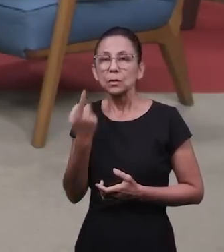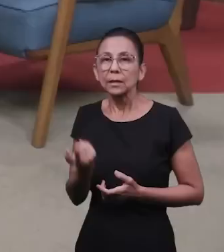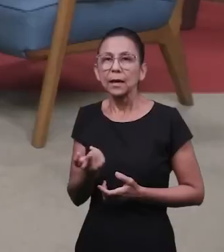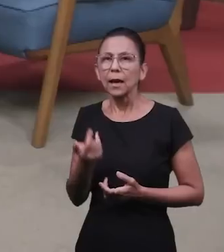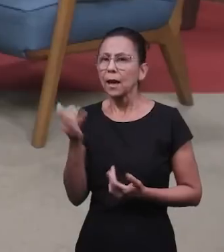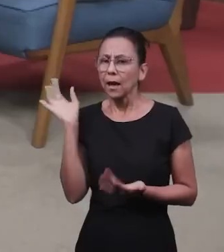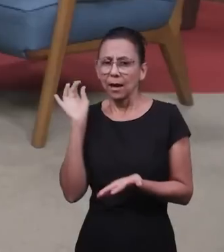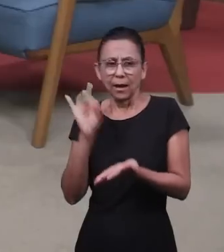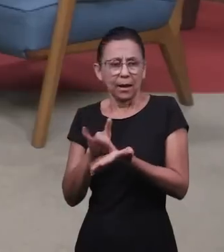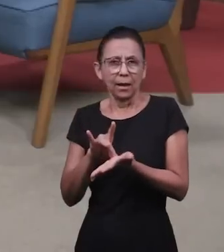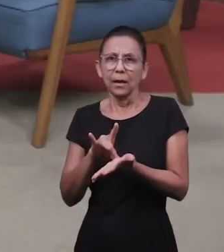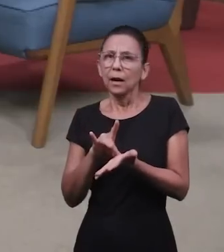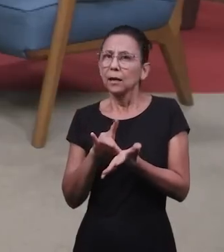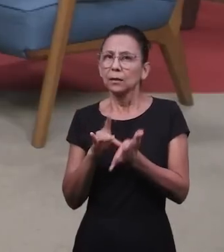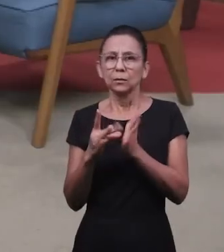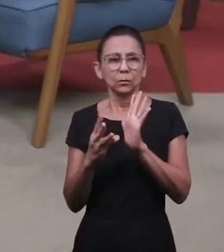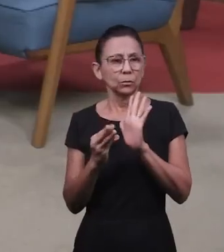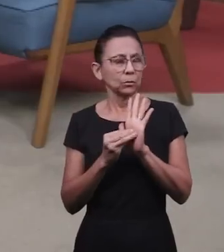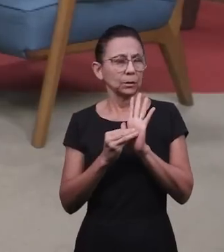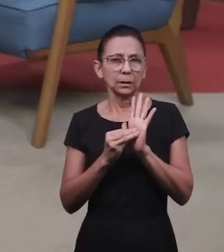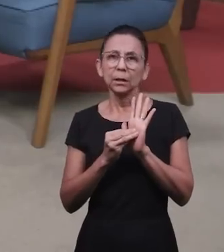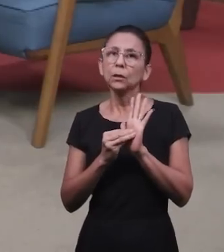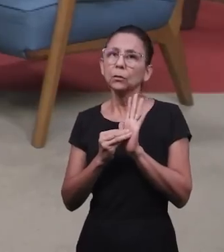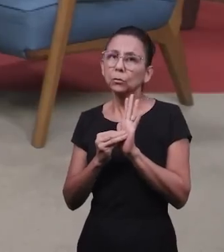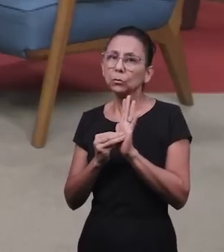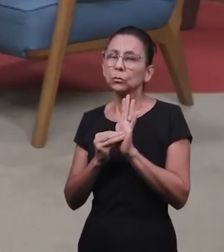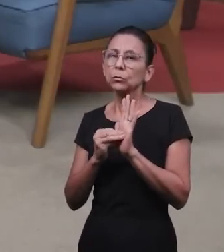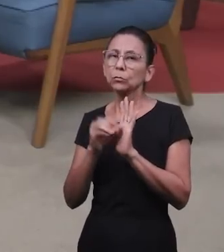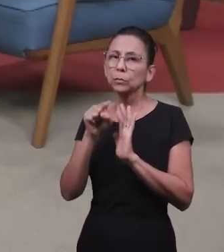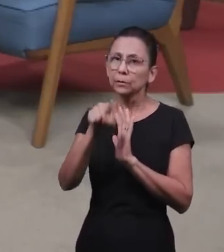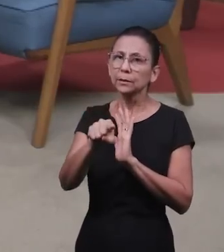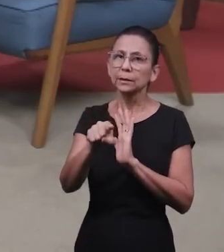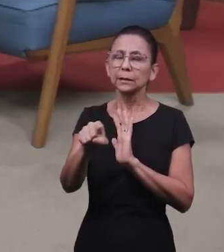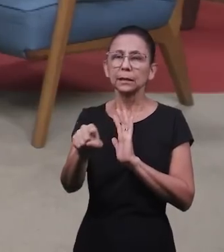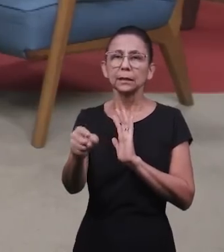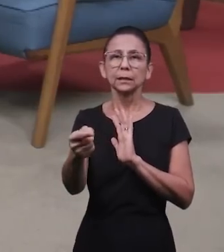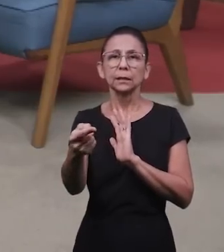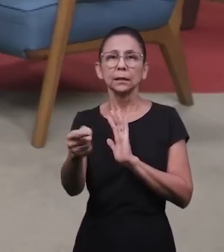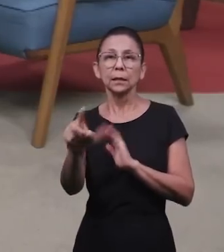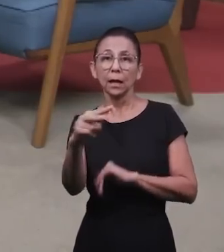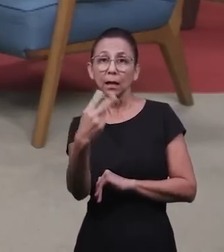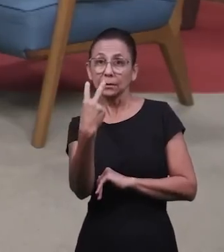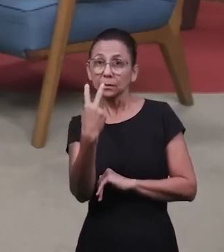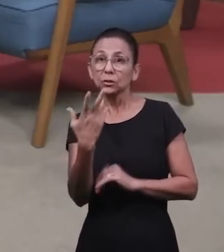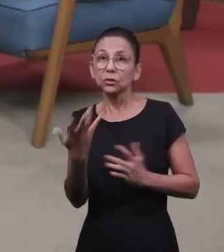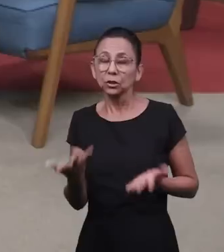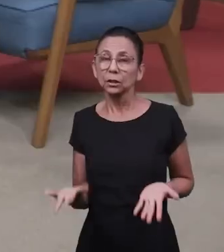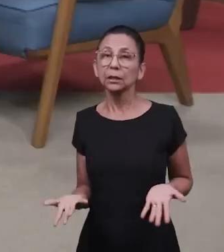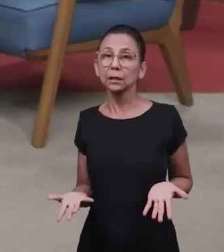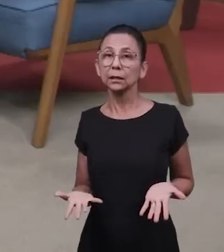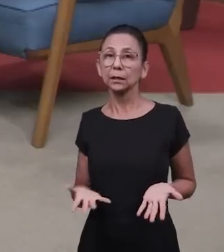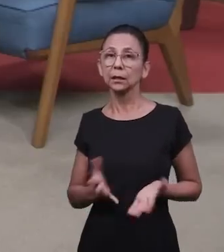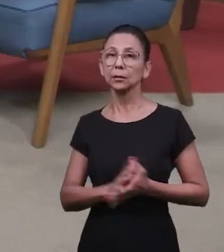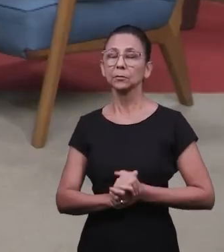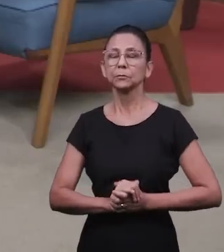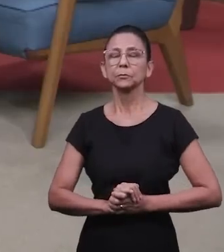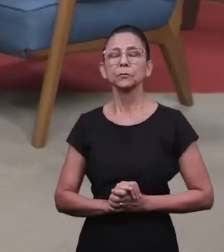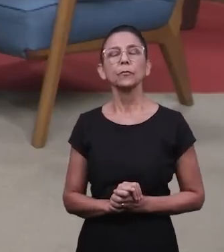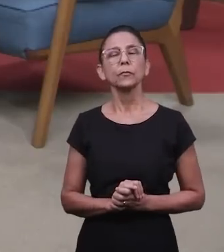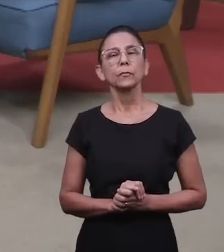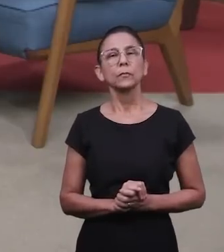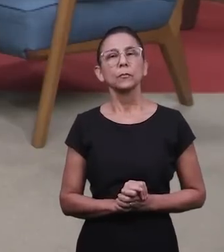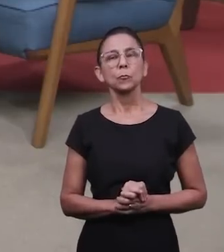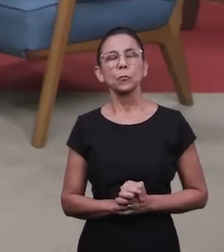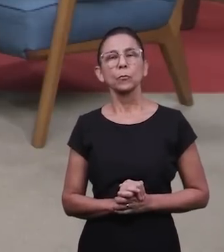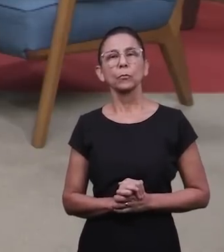na vida daqueles que participam, daqueles que estão conosco nesse momento. Glória e a palavra não volta vazia. Amém. Não é?